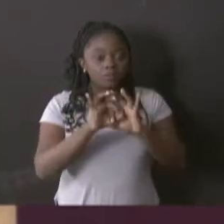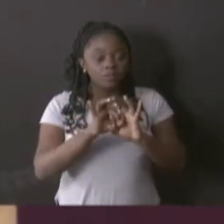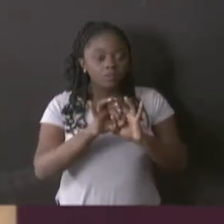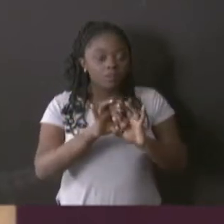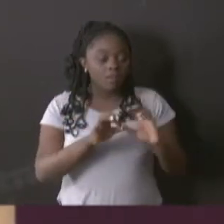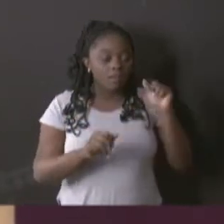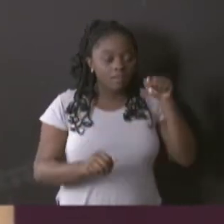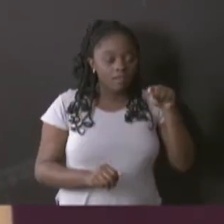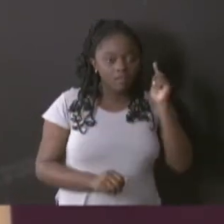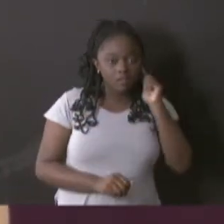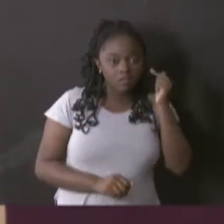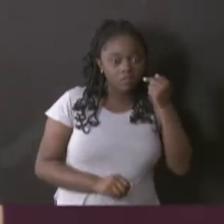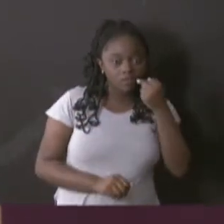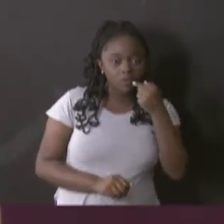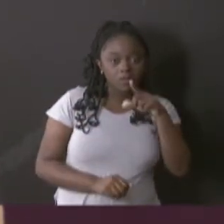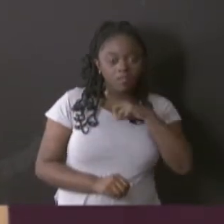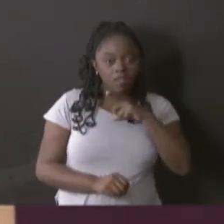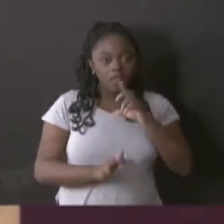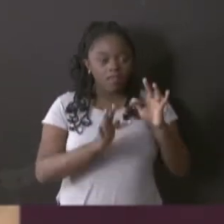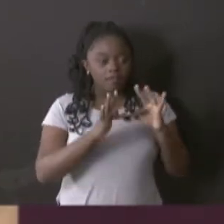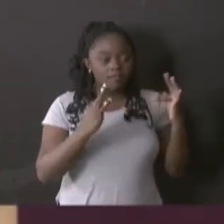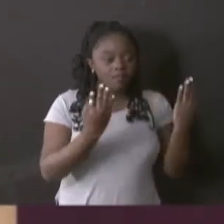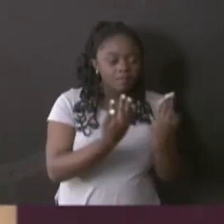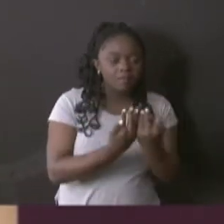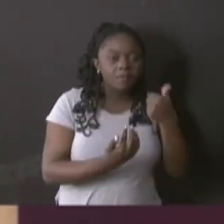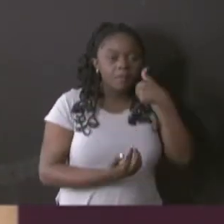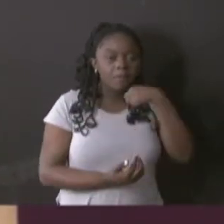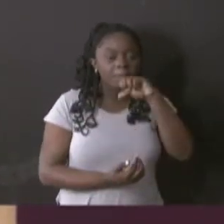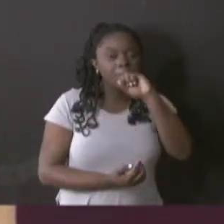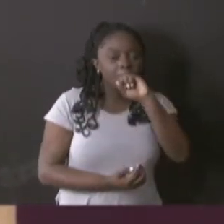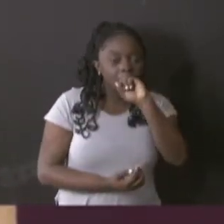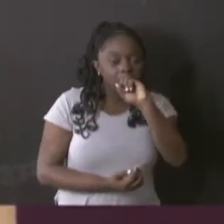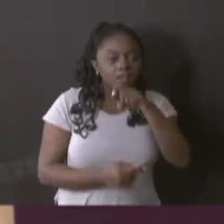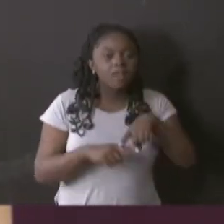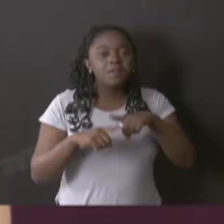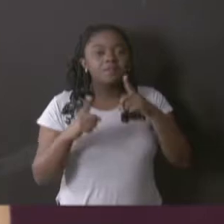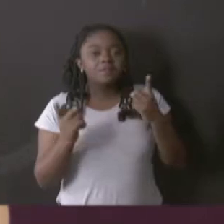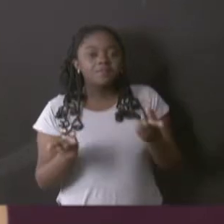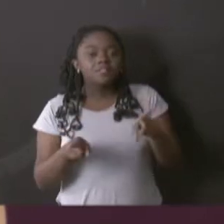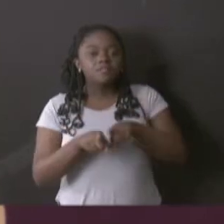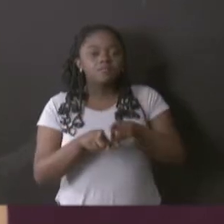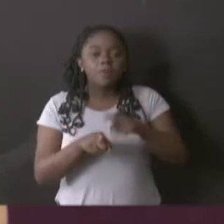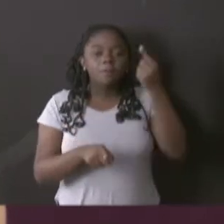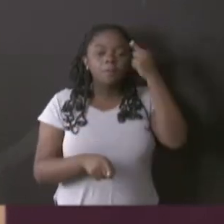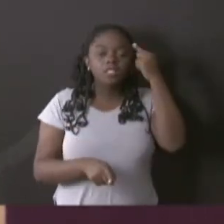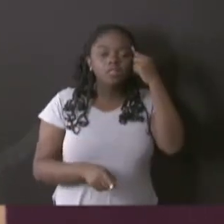surda ela tem com o familiar, com a mãe, mas mais pensado num vínculo de